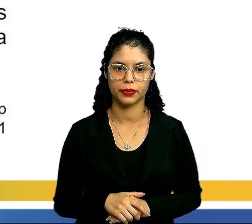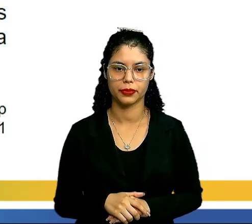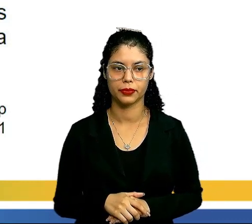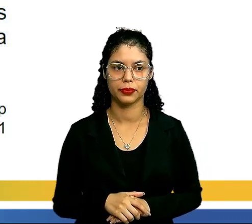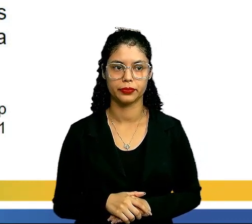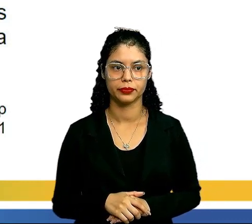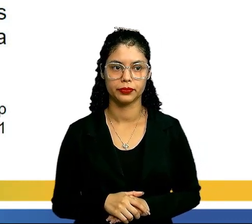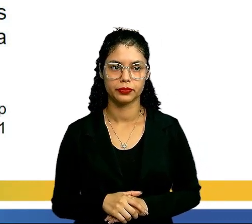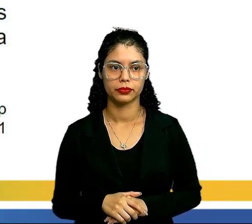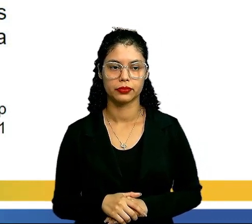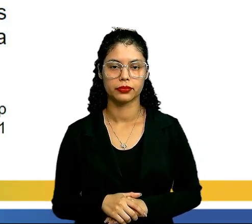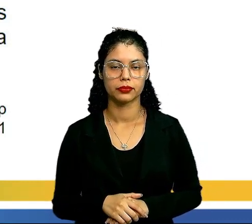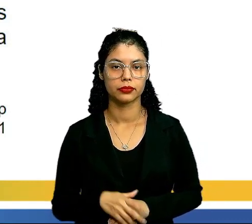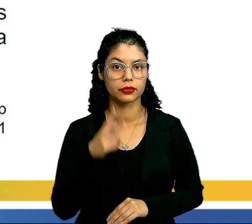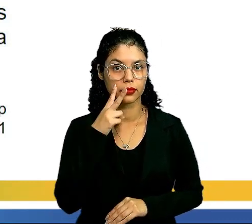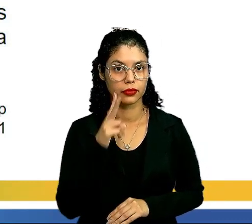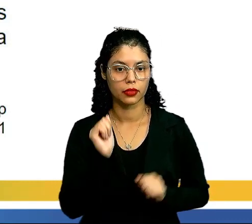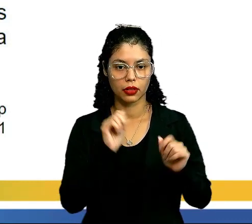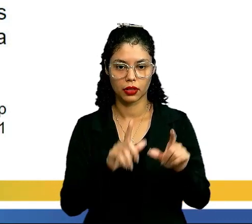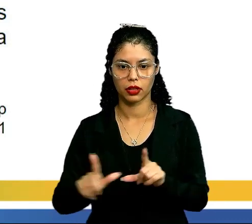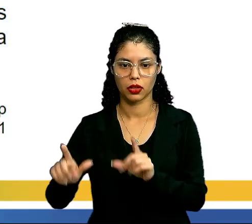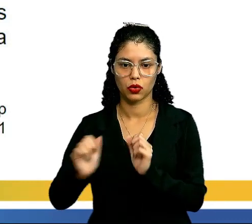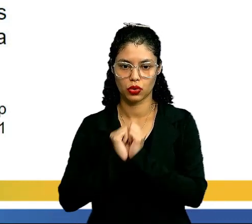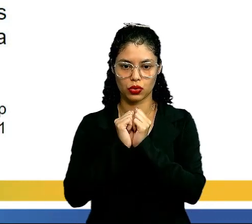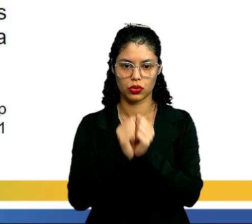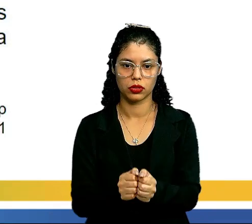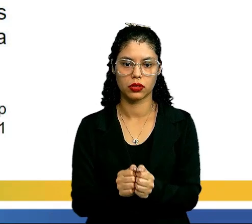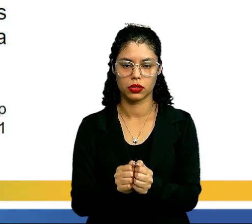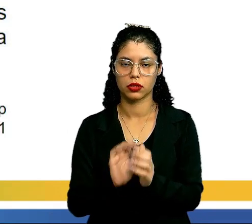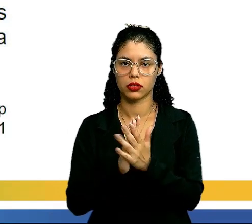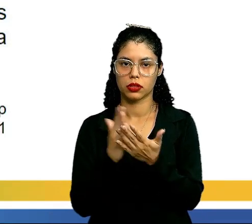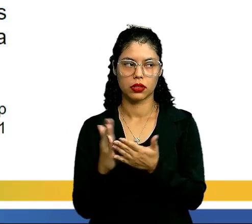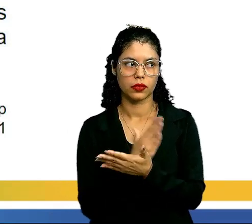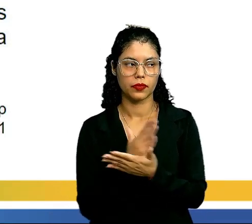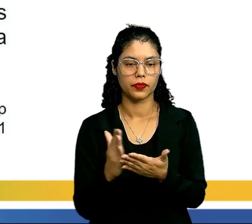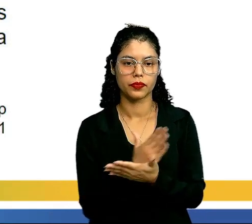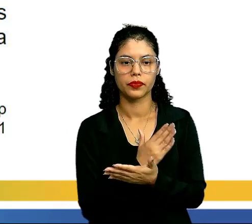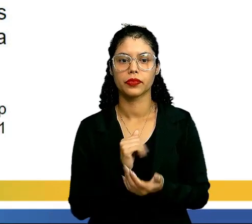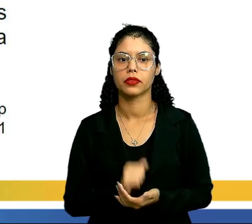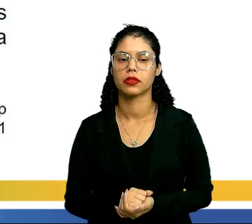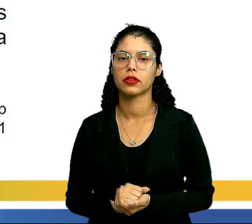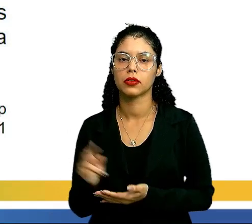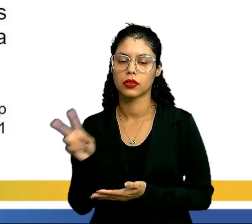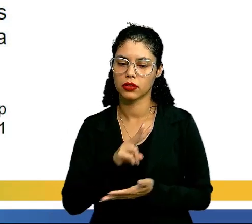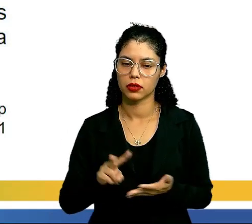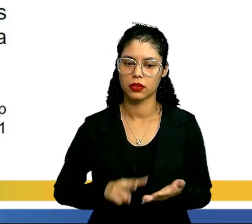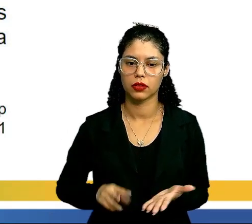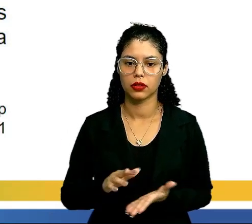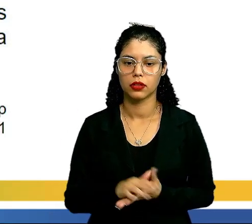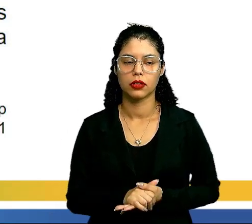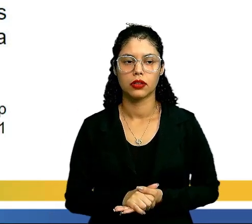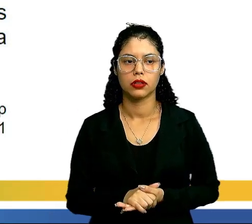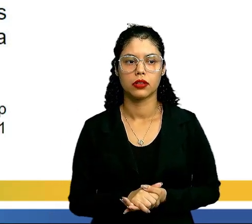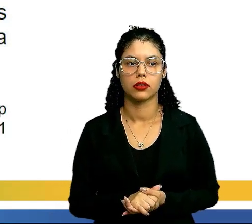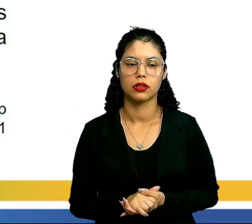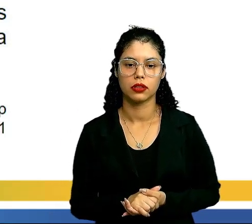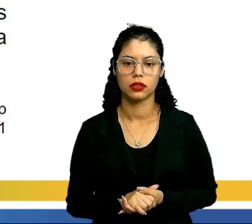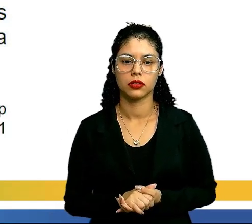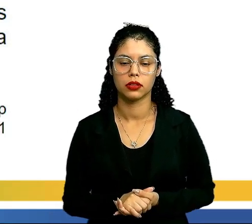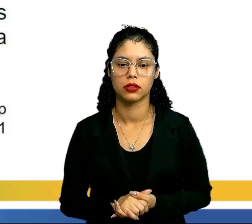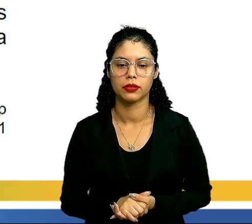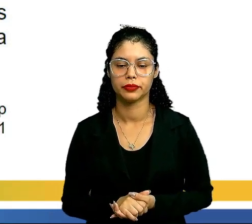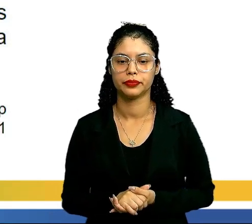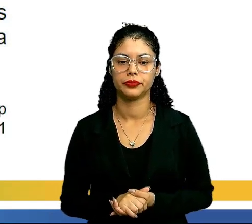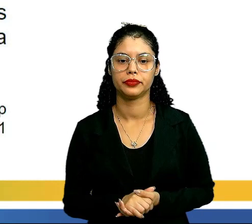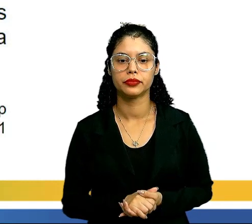56. E eu quero que vocês acompanhem comigo, peguem o livro de vocês e vamos à leitura dessa questão.